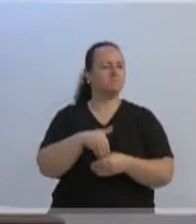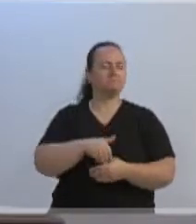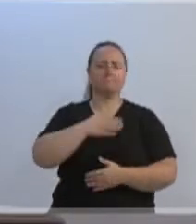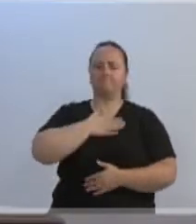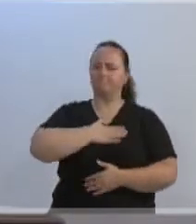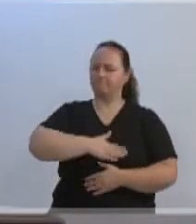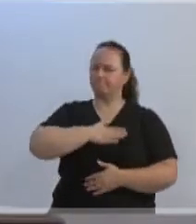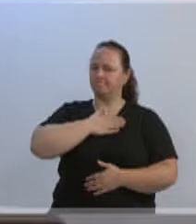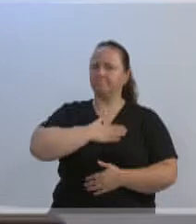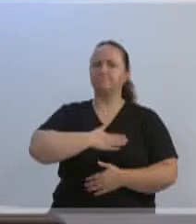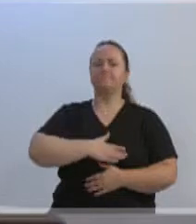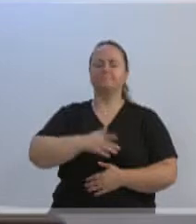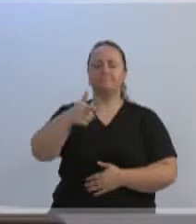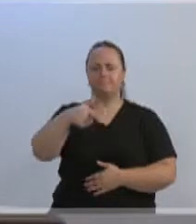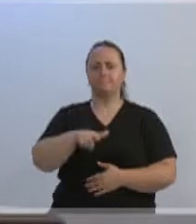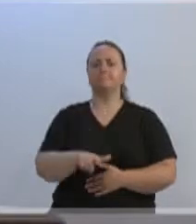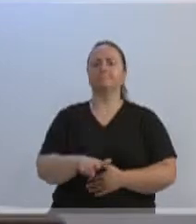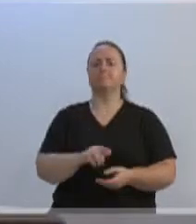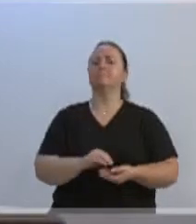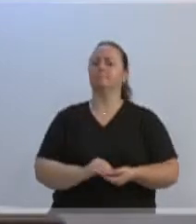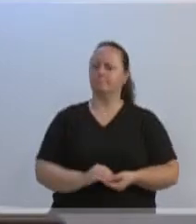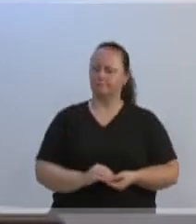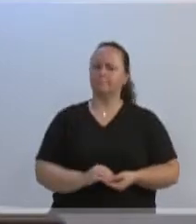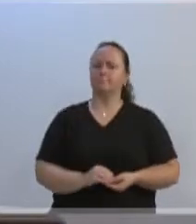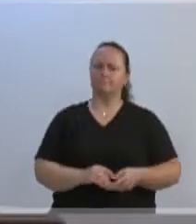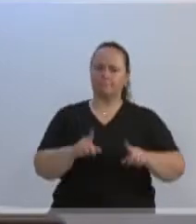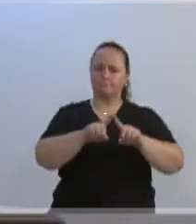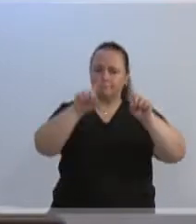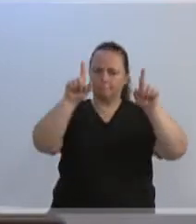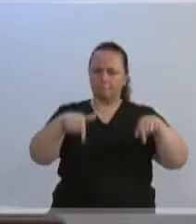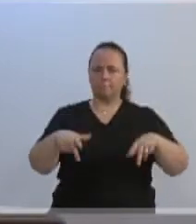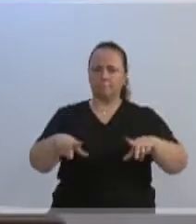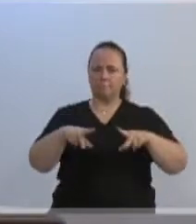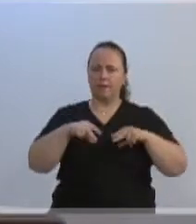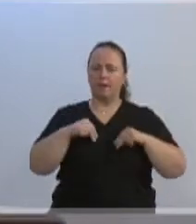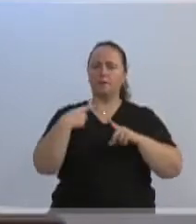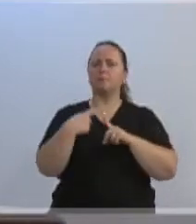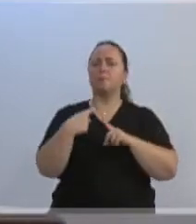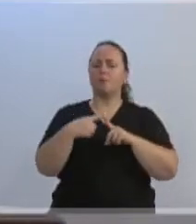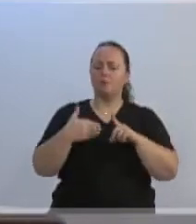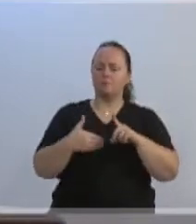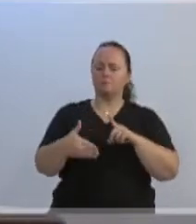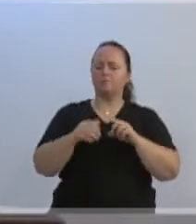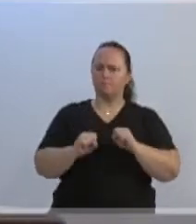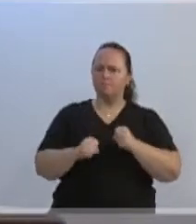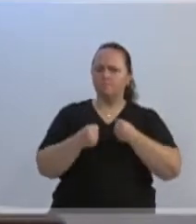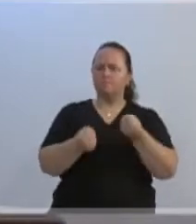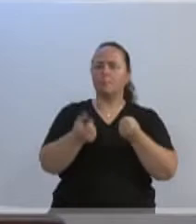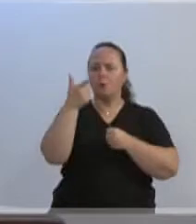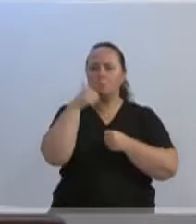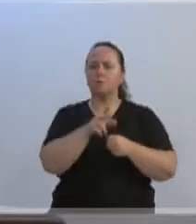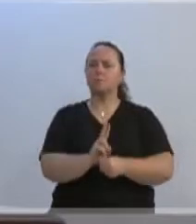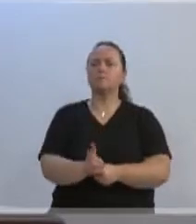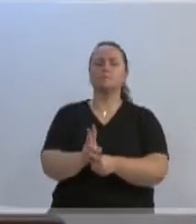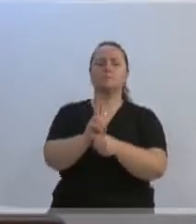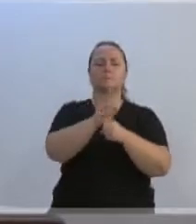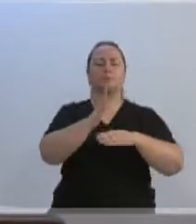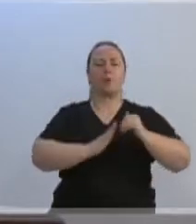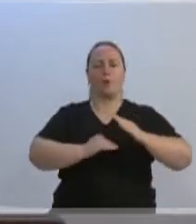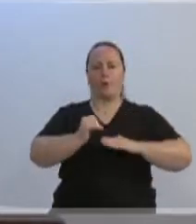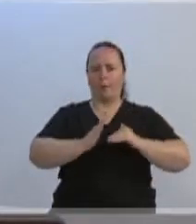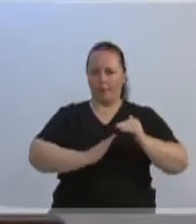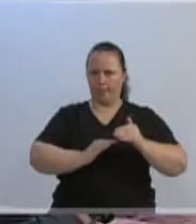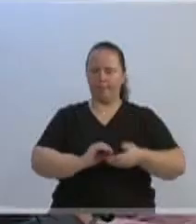aqui uma vez que os servidores sem dúvida nenhuma merece pelo esforço que vão ter pra acompanhar essas obras